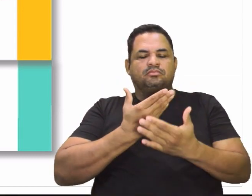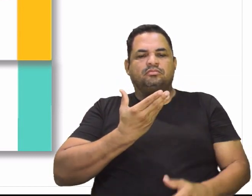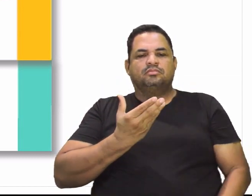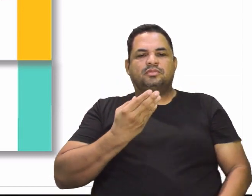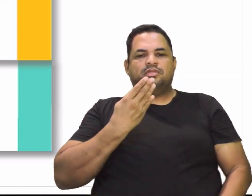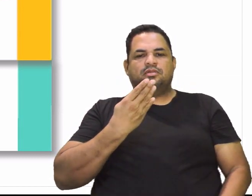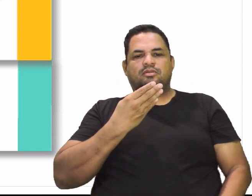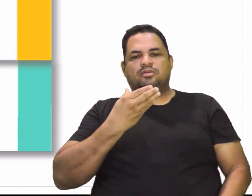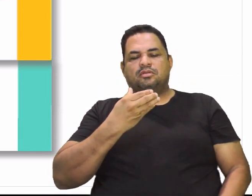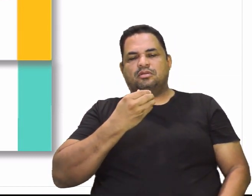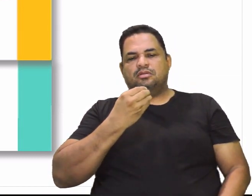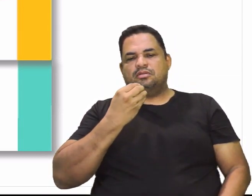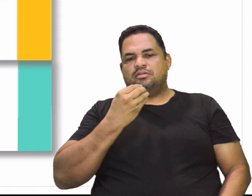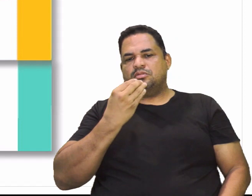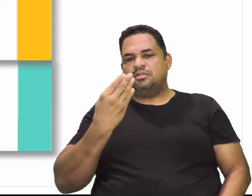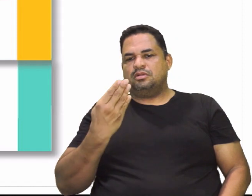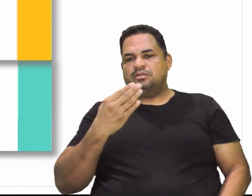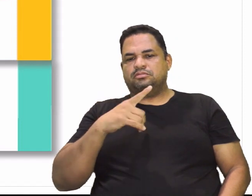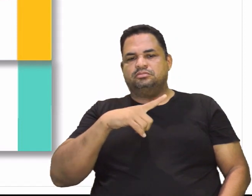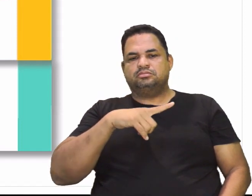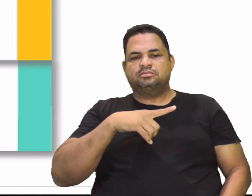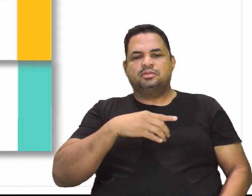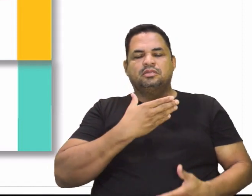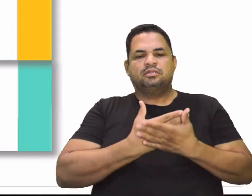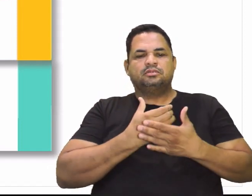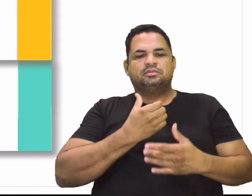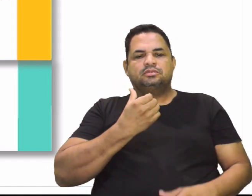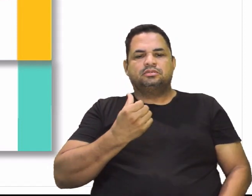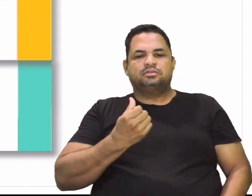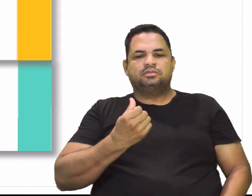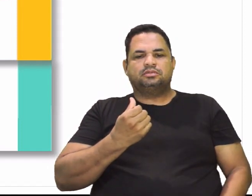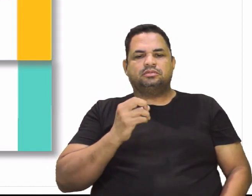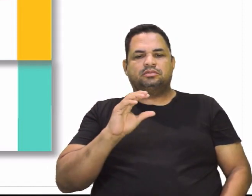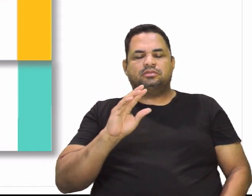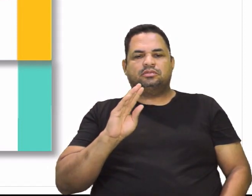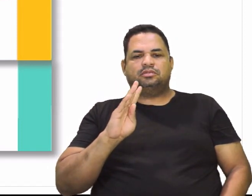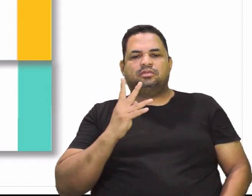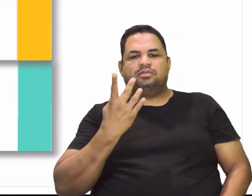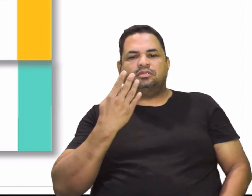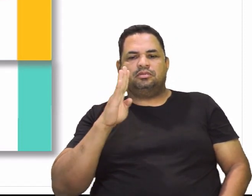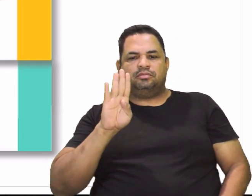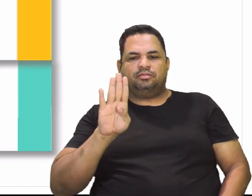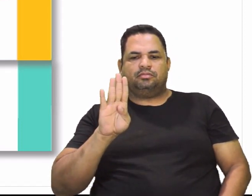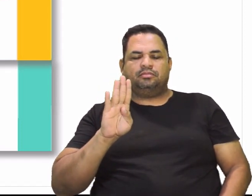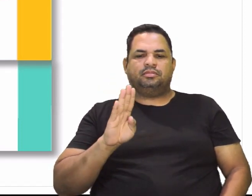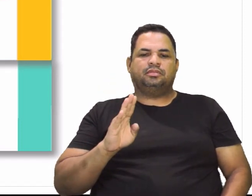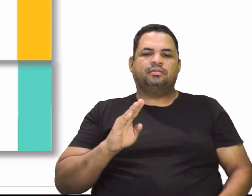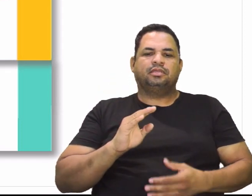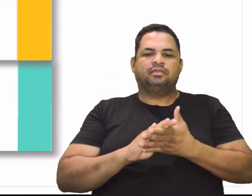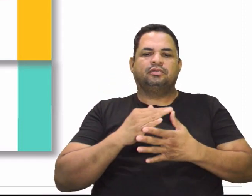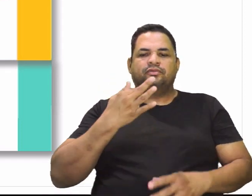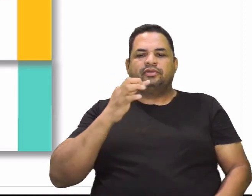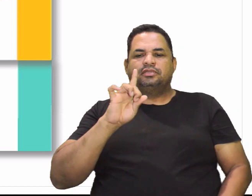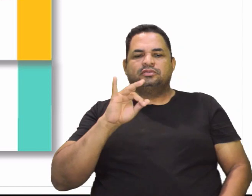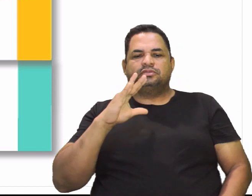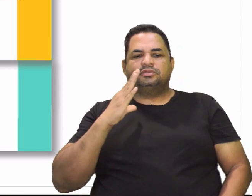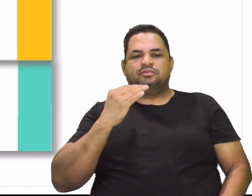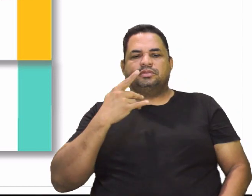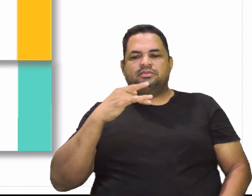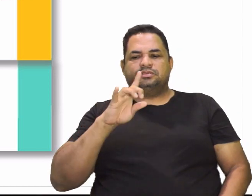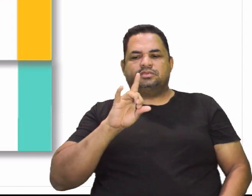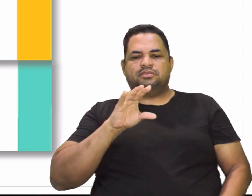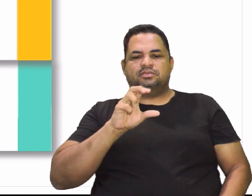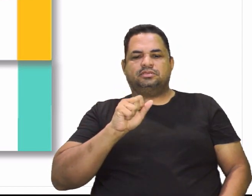pré-história brasileira. Na aula 6, iremos falar sobre... Voltamos a falar sobre os hebreus, os fenícios e os